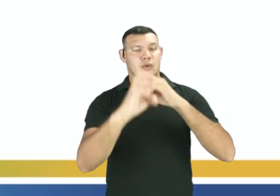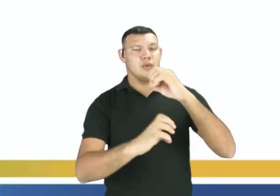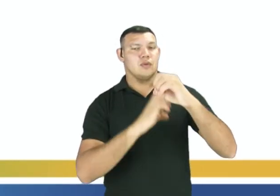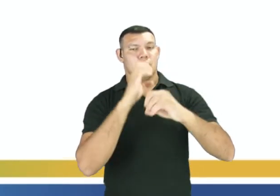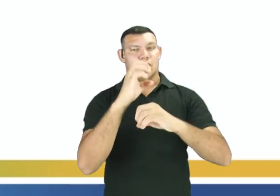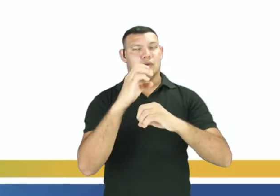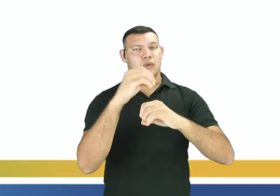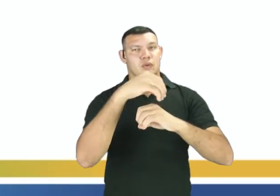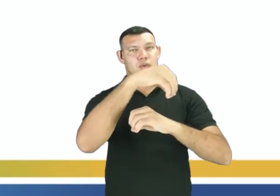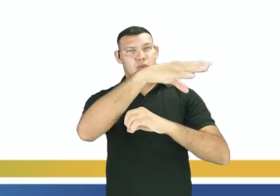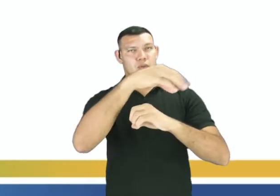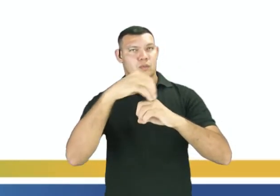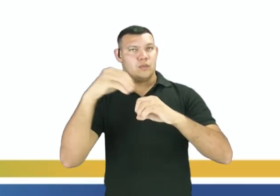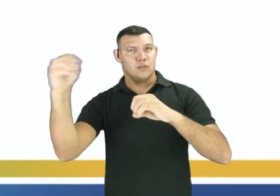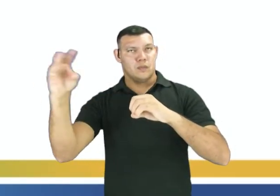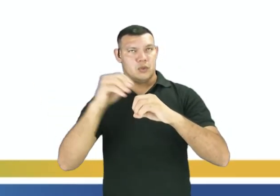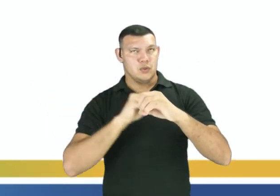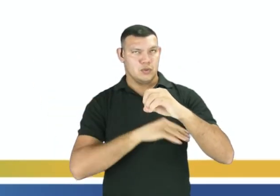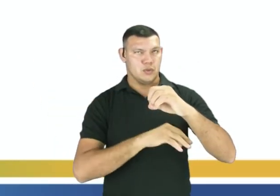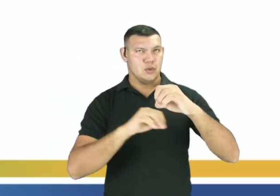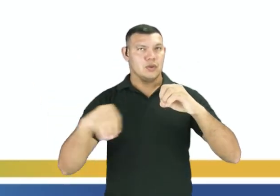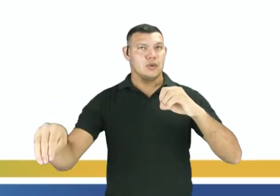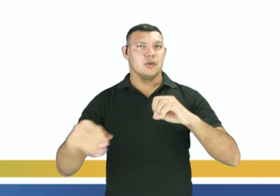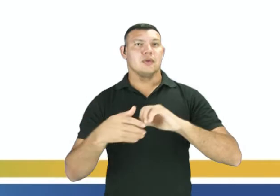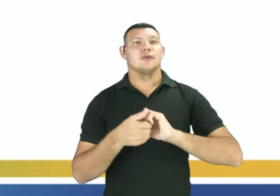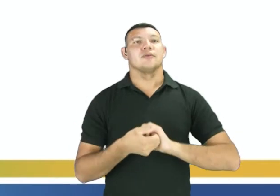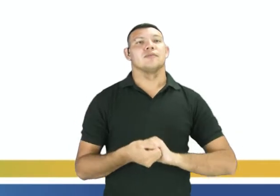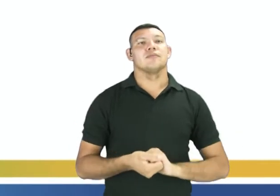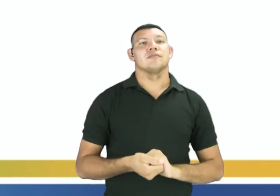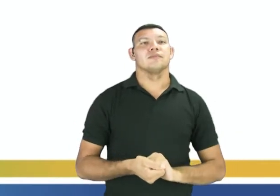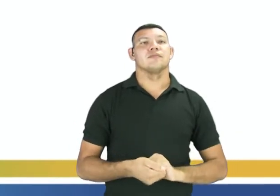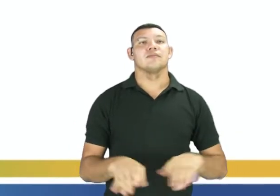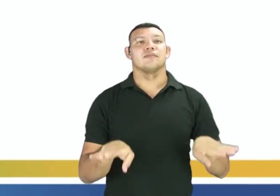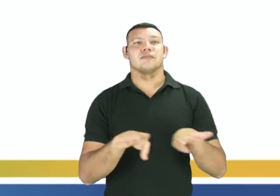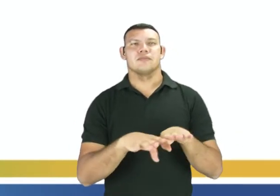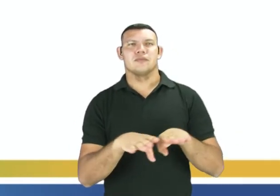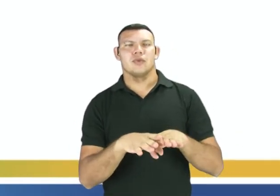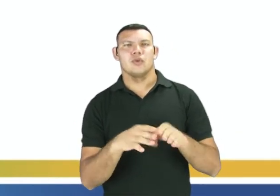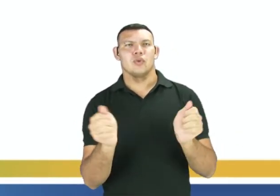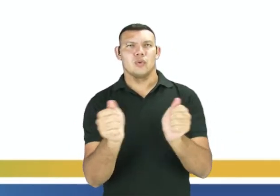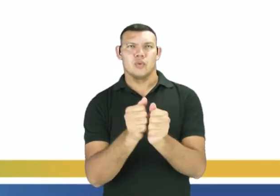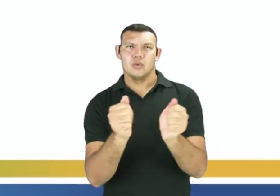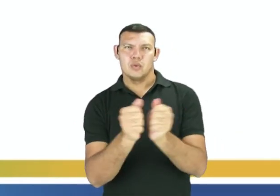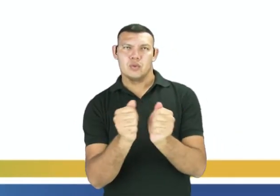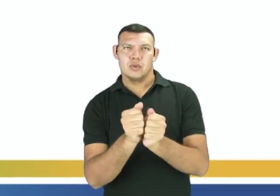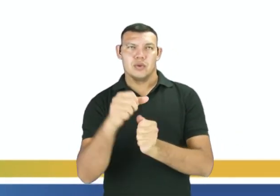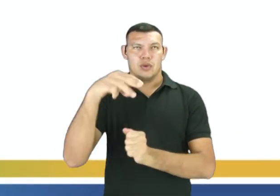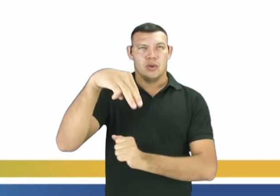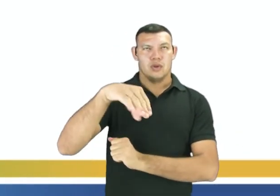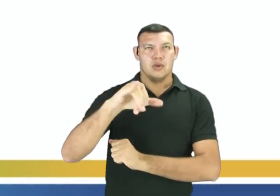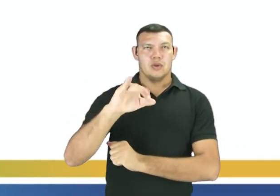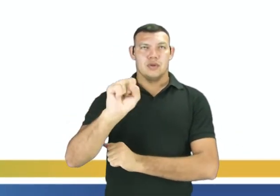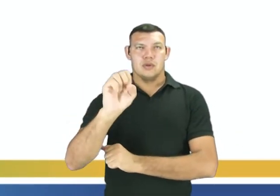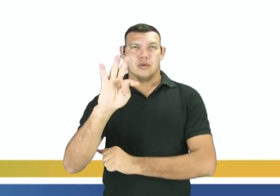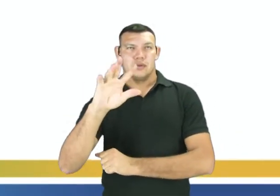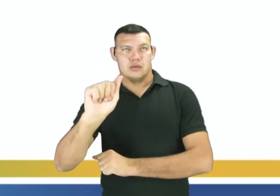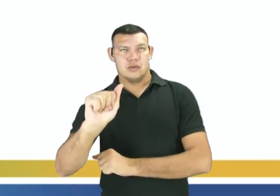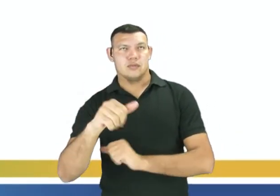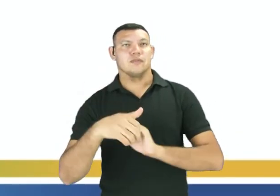ser polar ou apolar a cadeia, ou também ela pode ser uma cadeia mista, polar e apolar, uma parte polar e outra